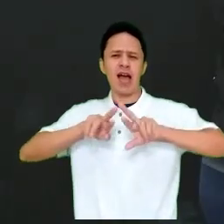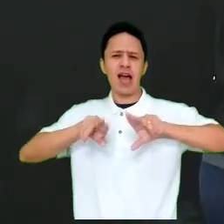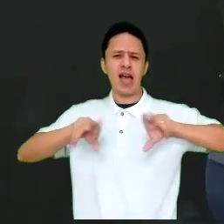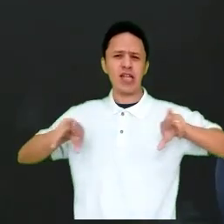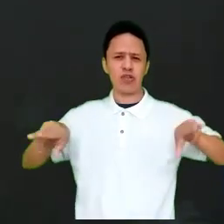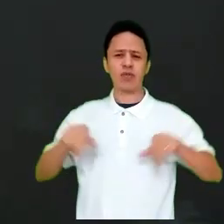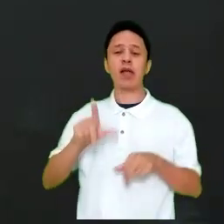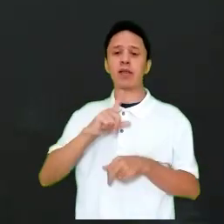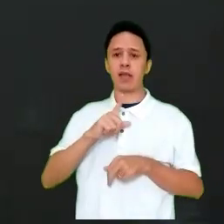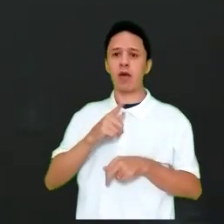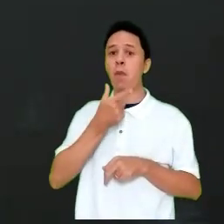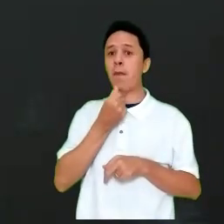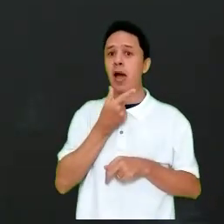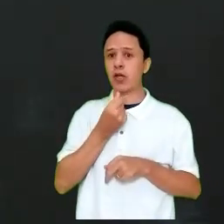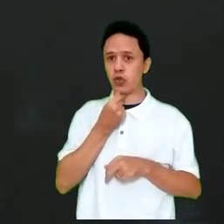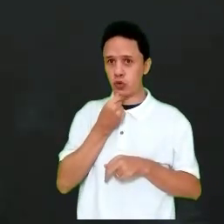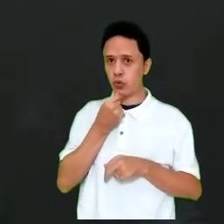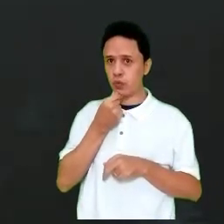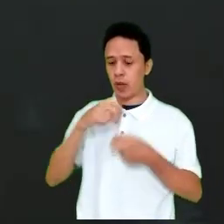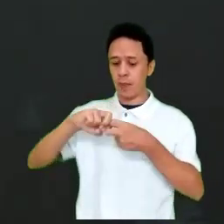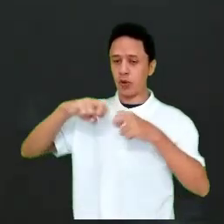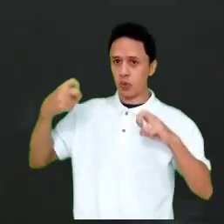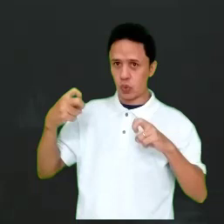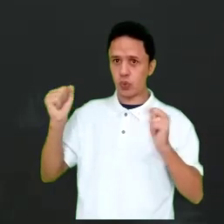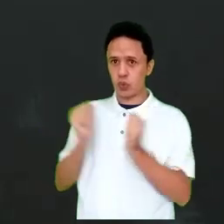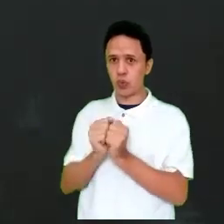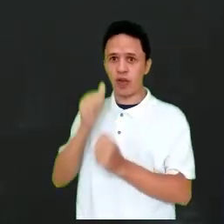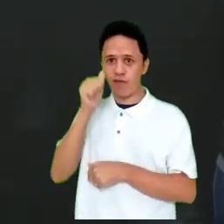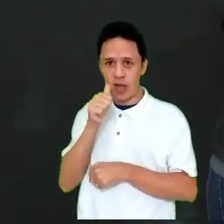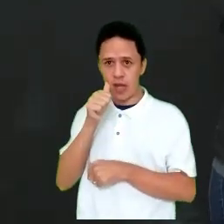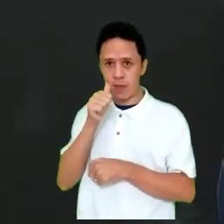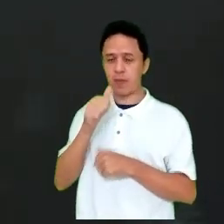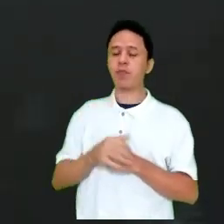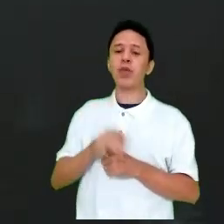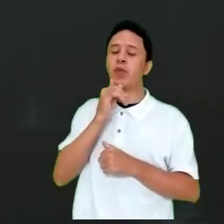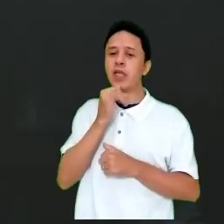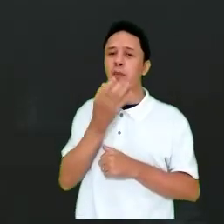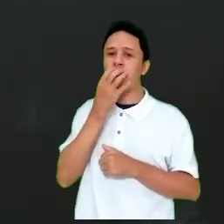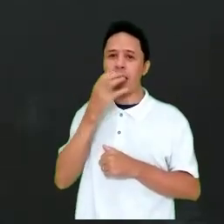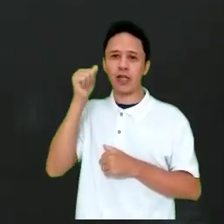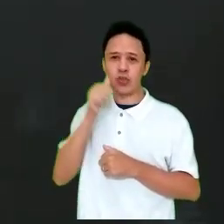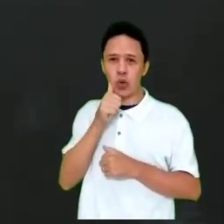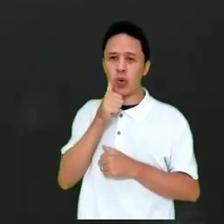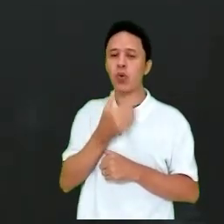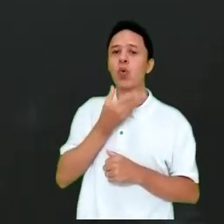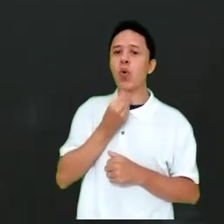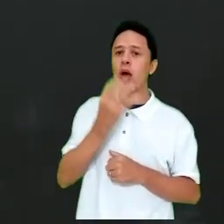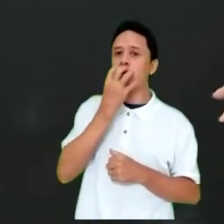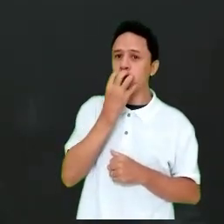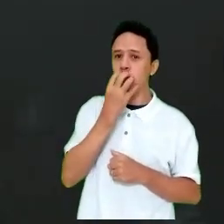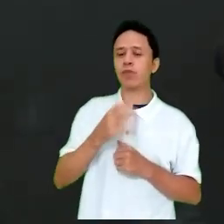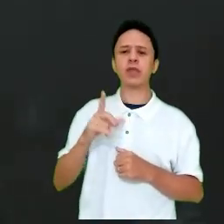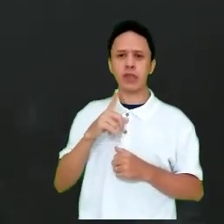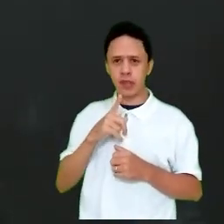Eu tenho, então, um macho se reproduzindo com uma fêmea, então eu tenho um cachorrinho com uma cachorrinha. E eles vão ter